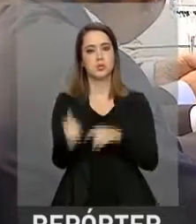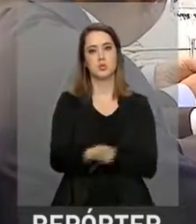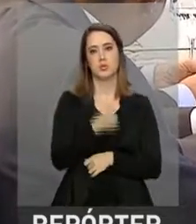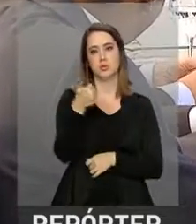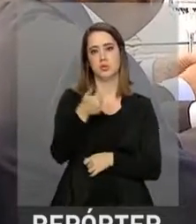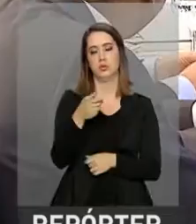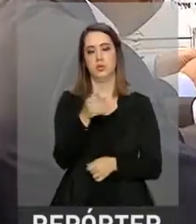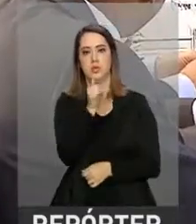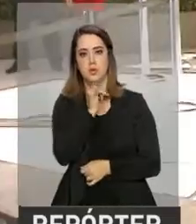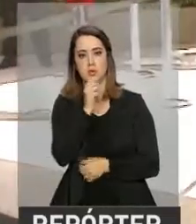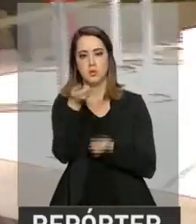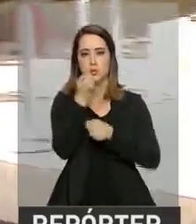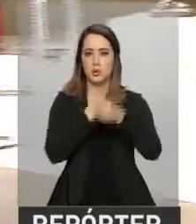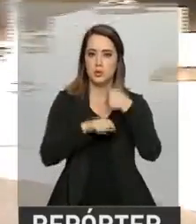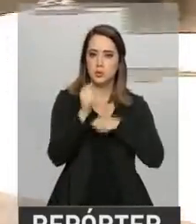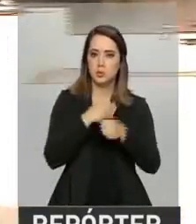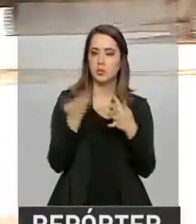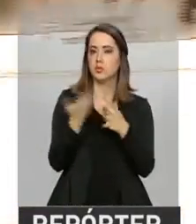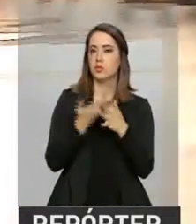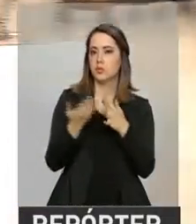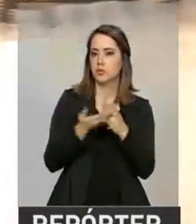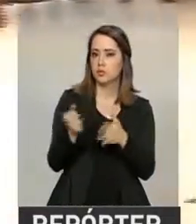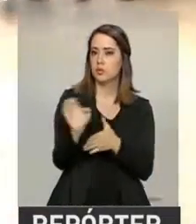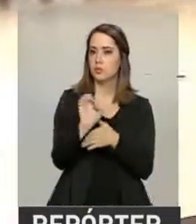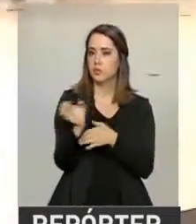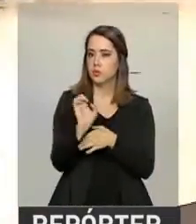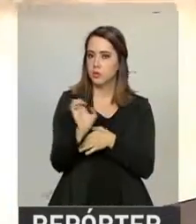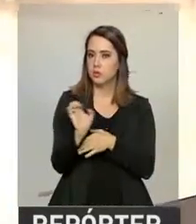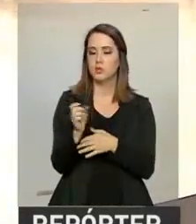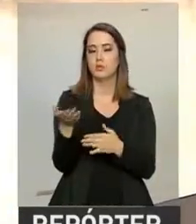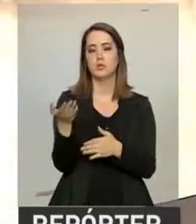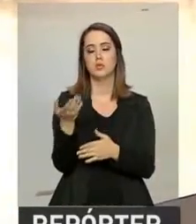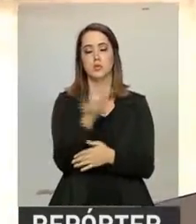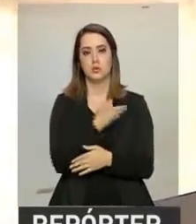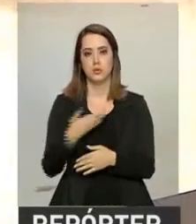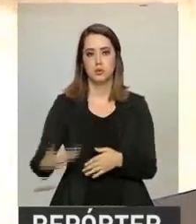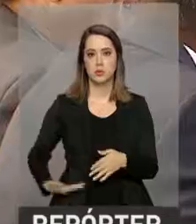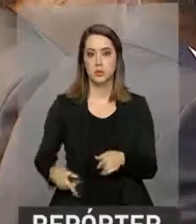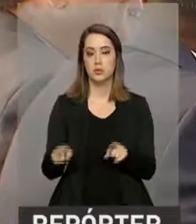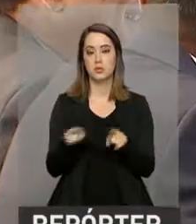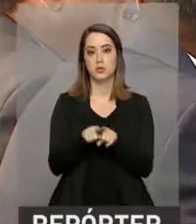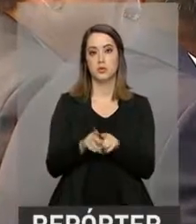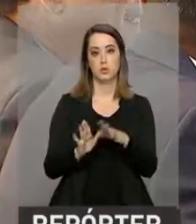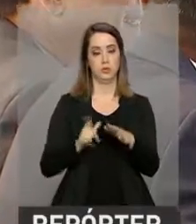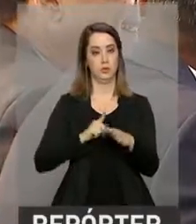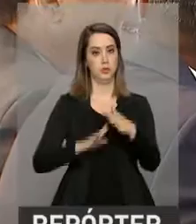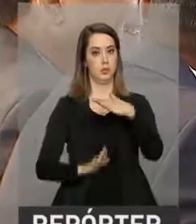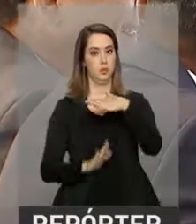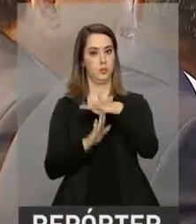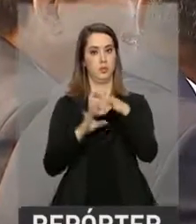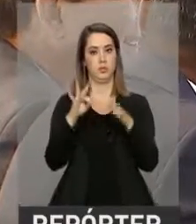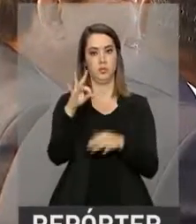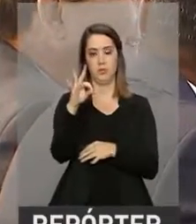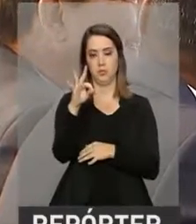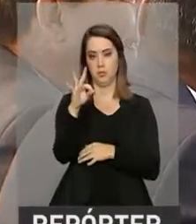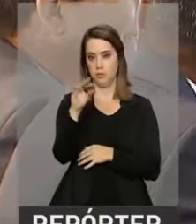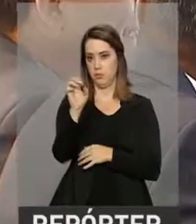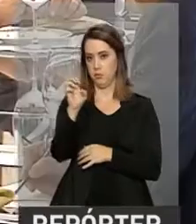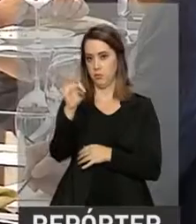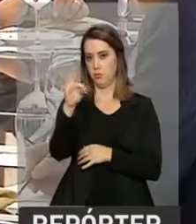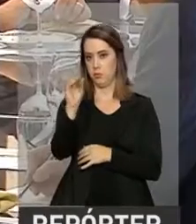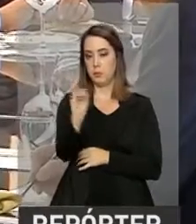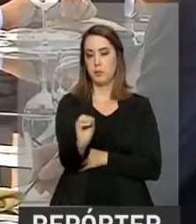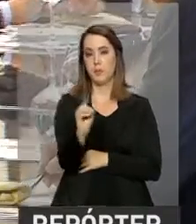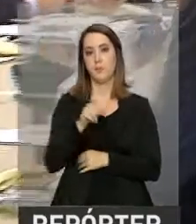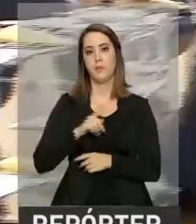como por exemplo a renegociação da dívida dos estados com a união eo estabelecimento de um teto para o aumento dos gastos públicos com base